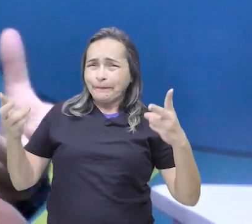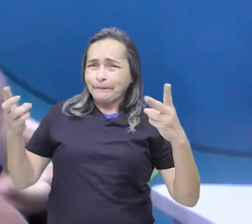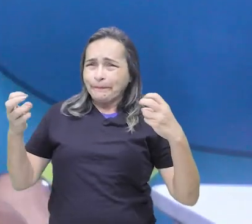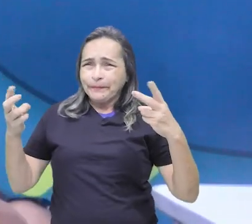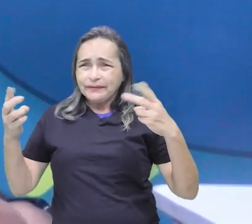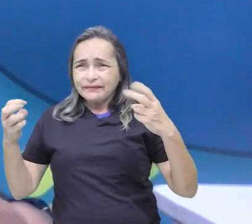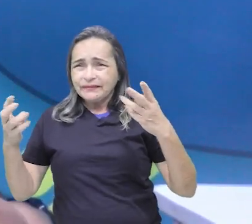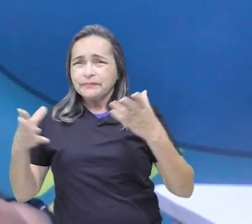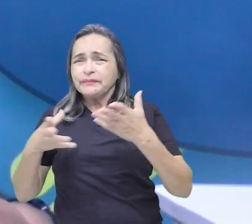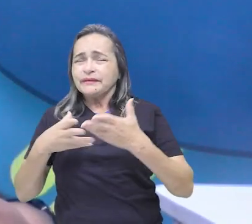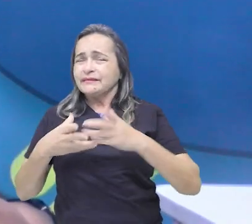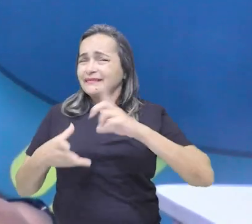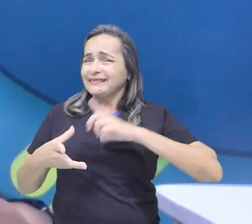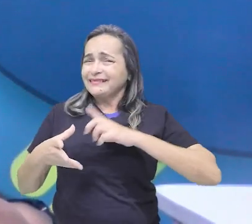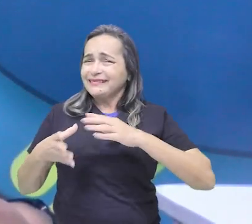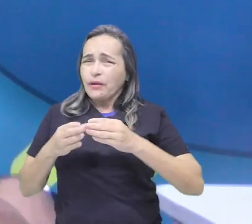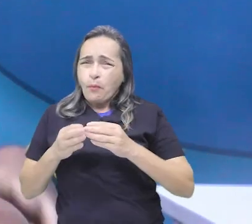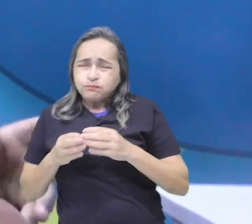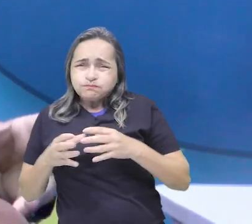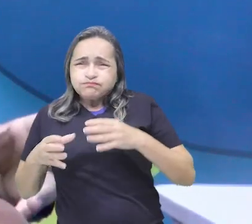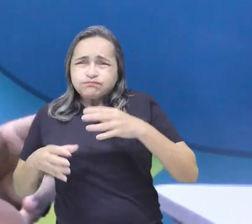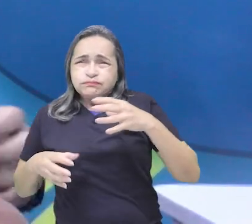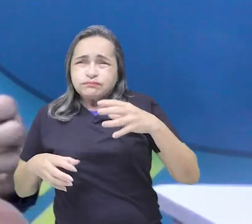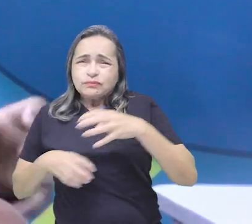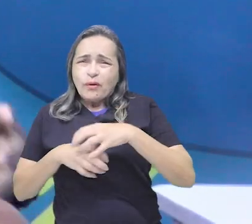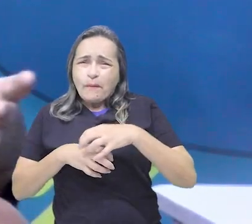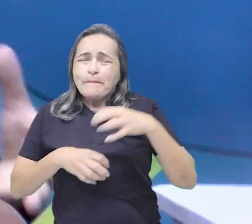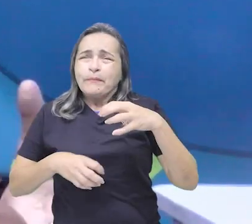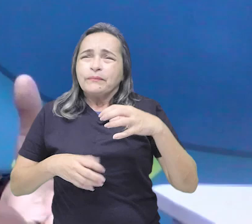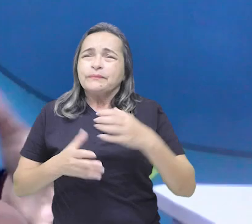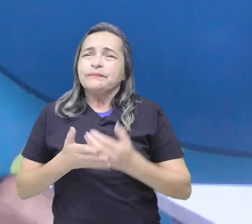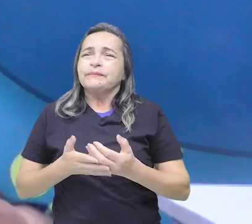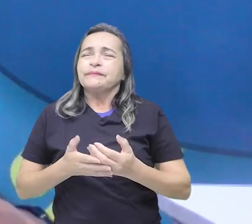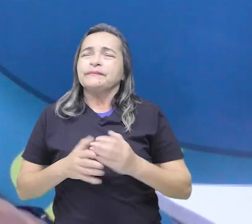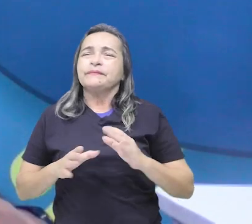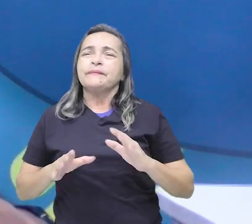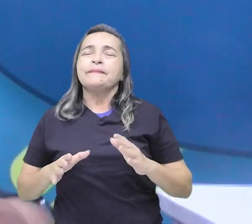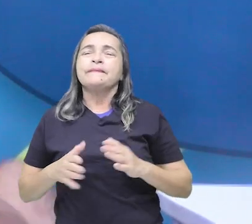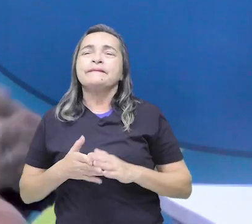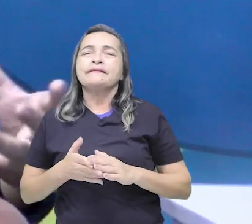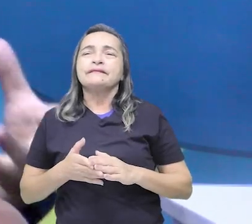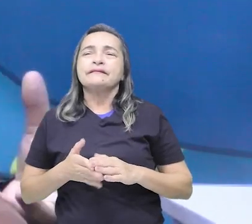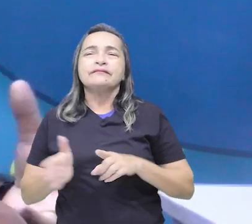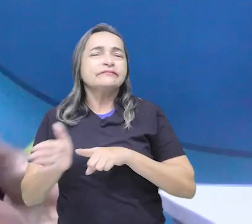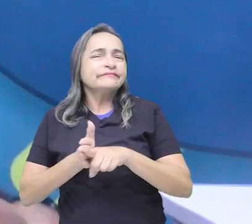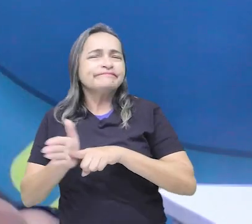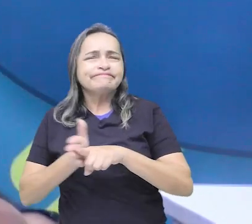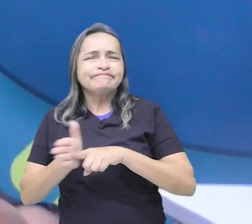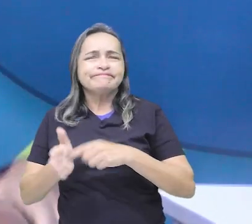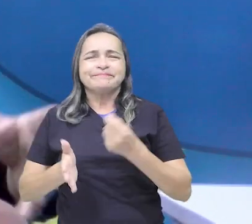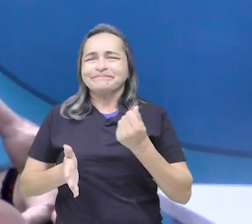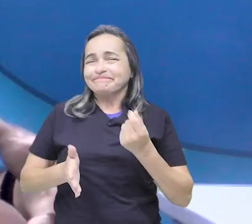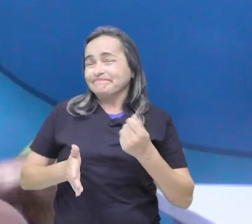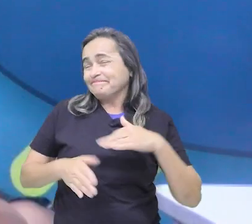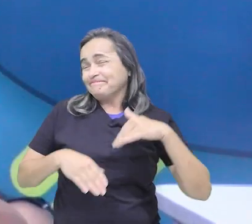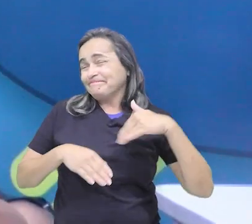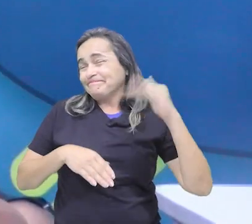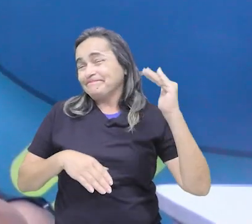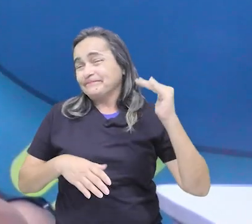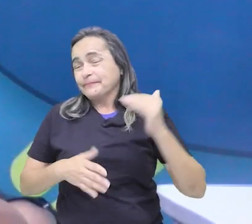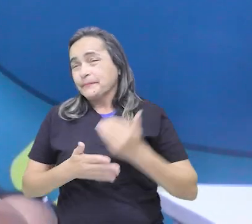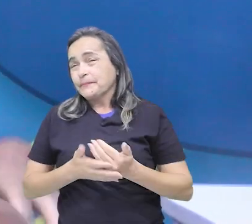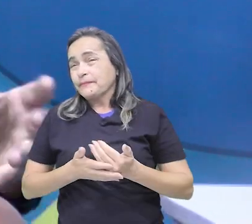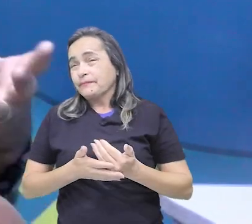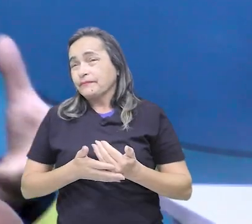eu teria que pedir uma ultrassonografia. E esse exame, digamos, é mais custoso, né? E ali mesmo no consultório a gente já consegue